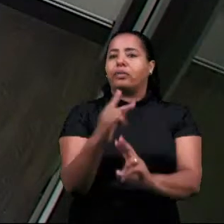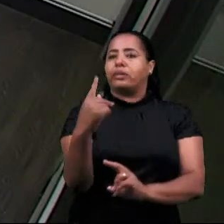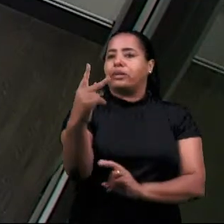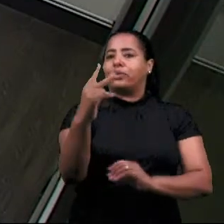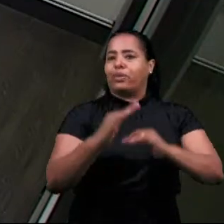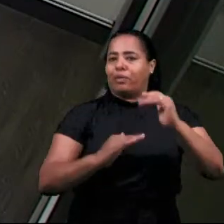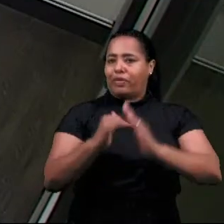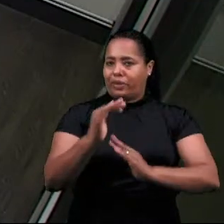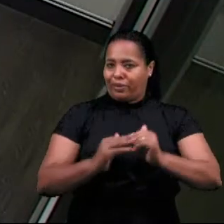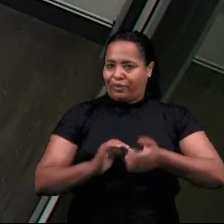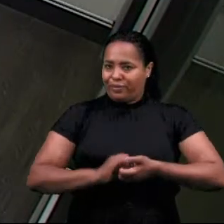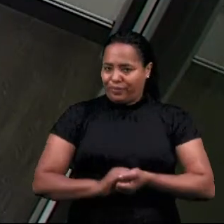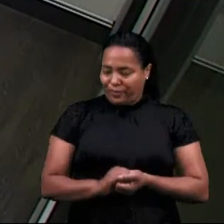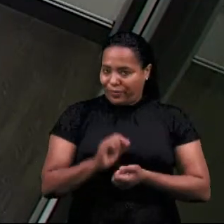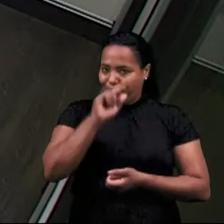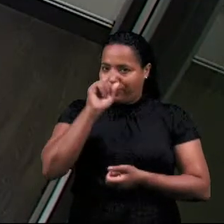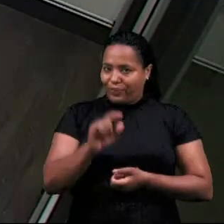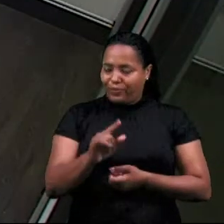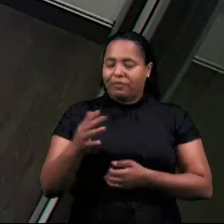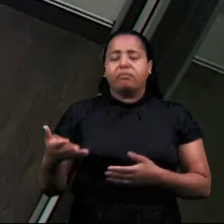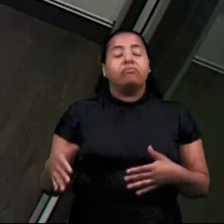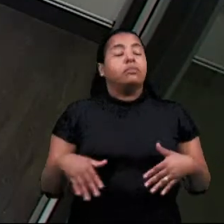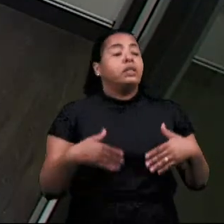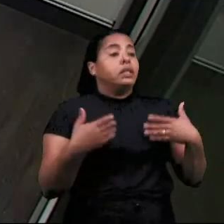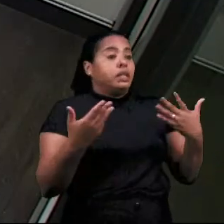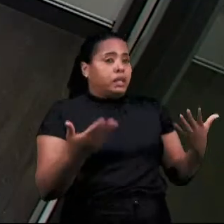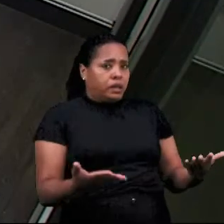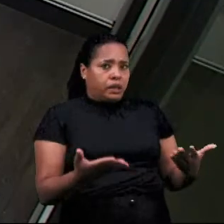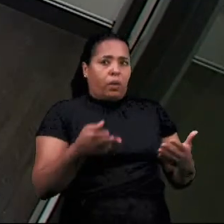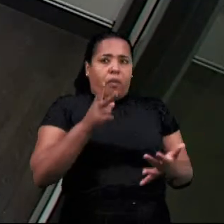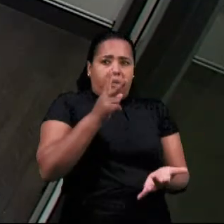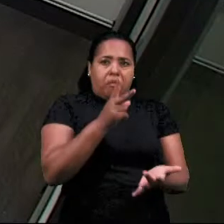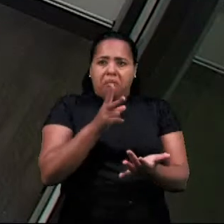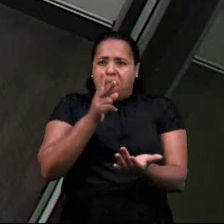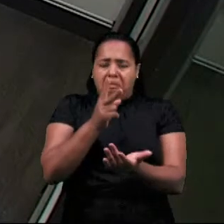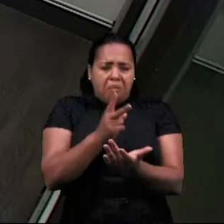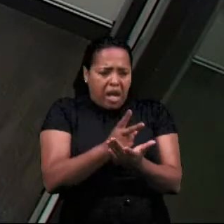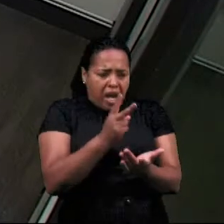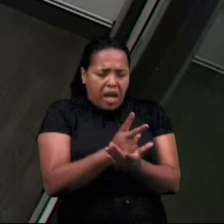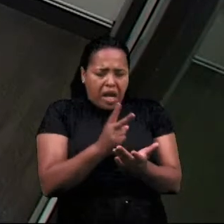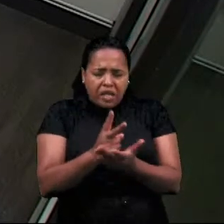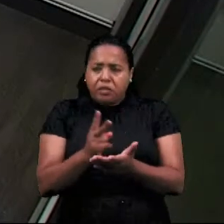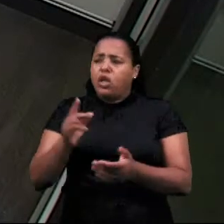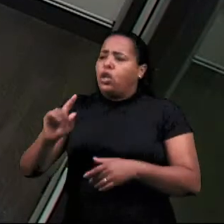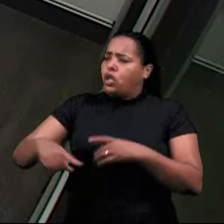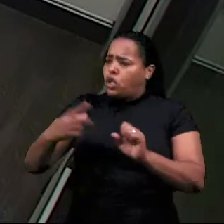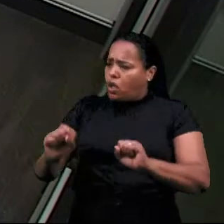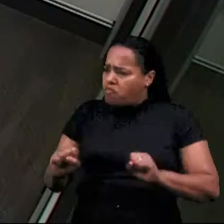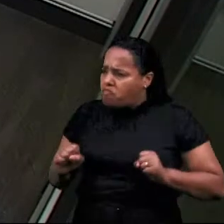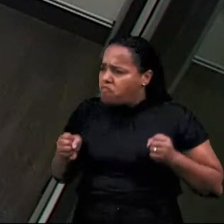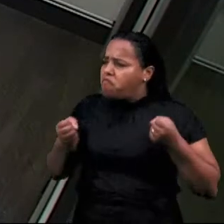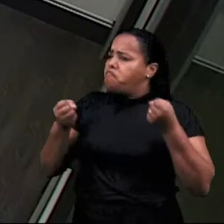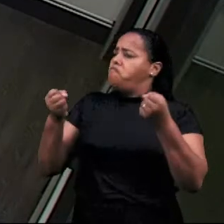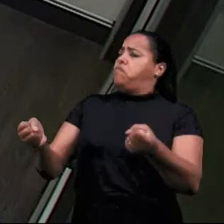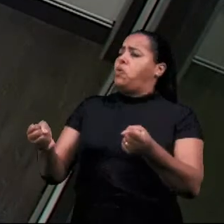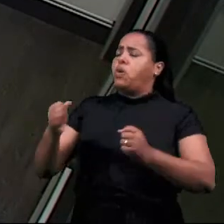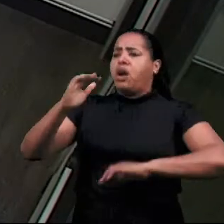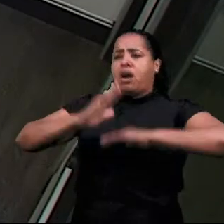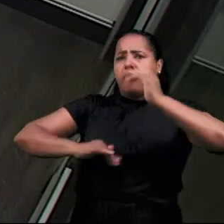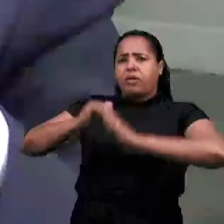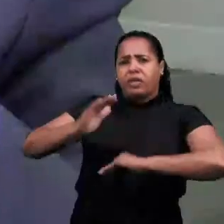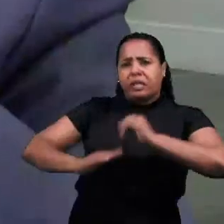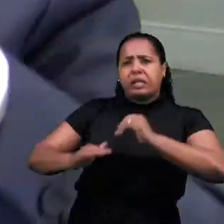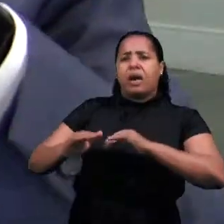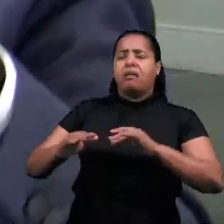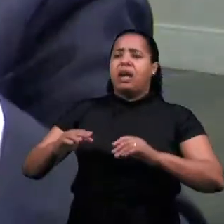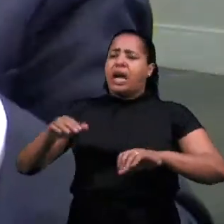gente, como mesmo se dedicando muito à profissão, nós somos humanos, a gente faz análise das